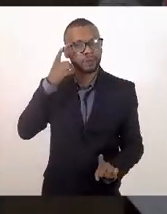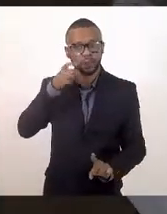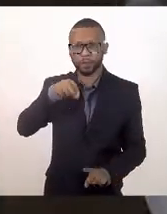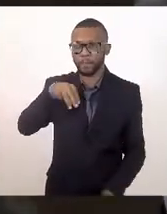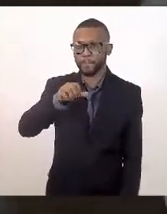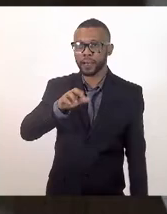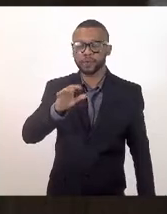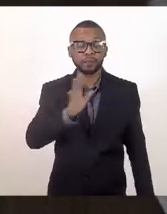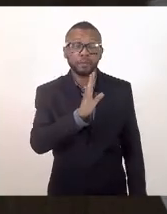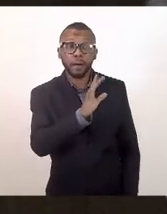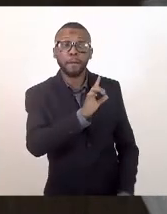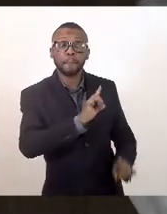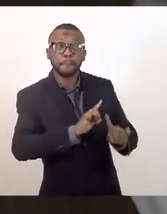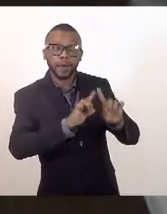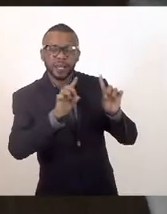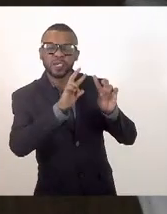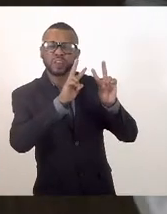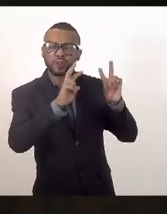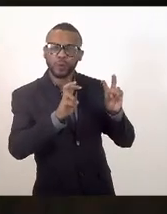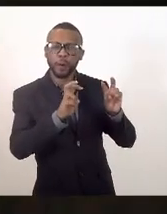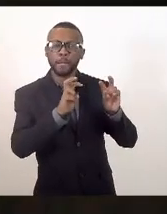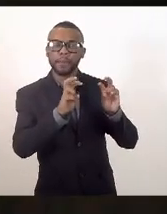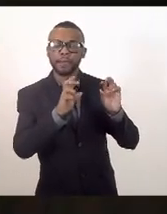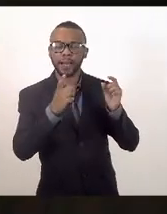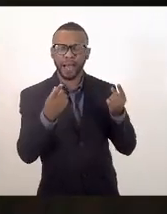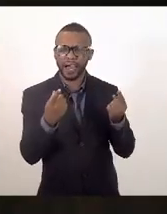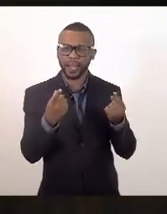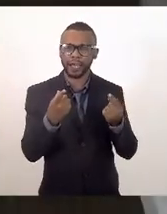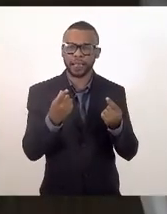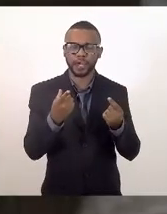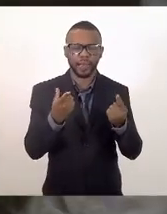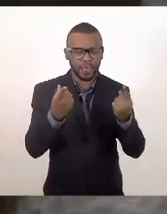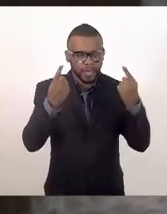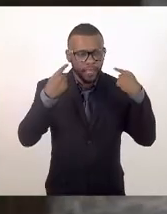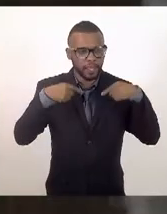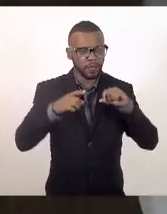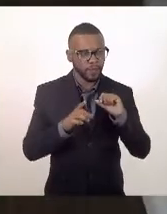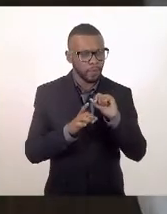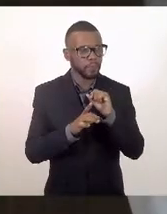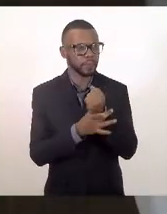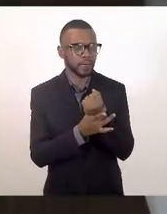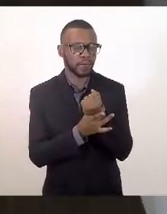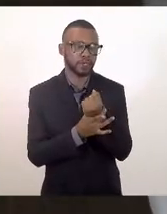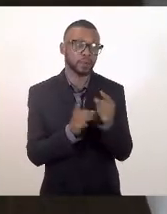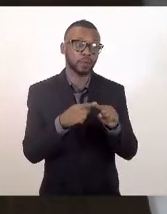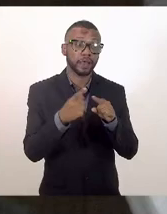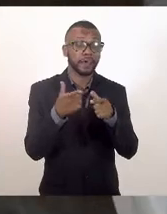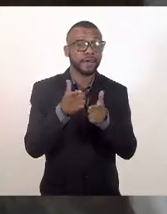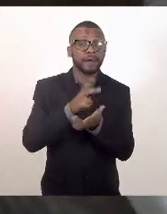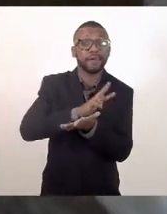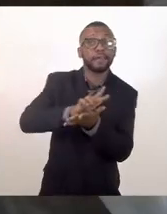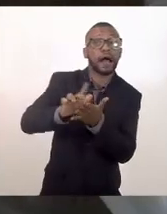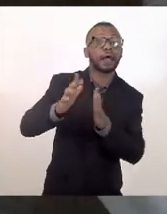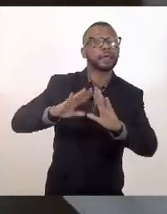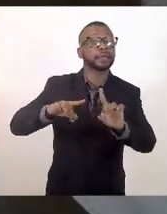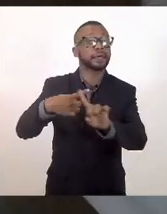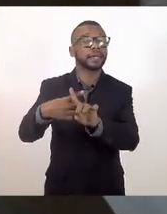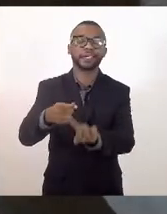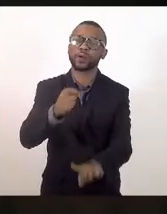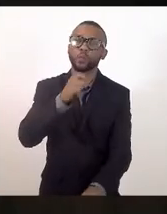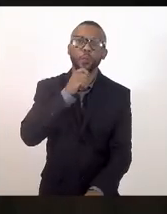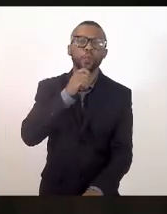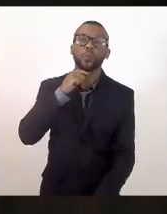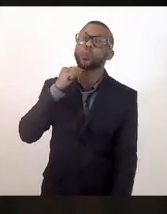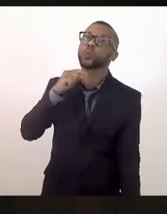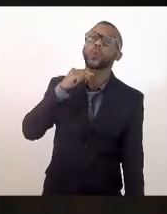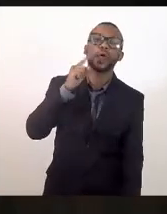questão do parágrafo primeiro da imunidade? Isso. Porque muitas igrejas não conseguem. Até porque depende de prefeituras. Ok, pode.